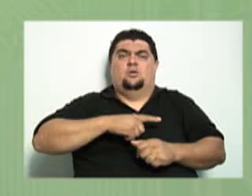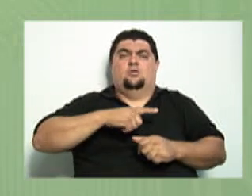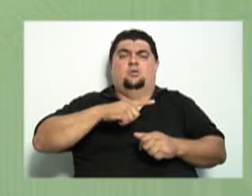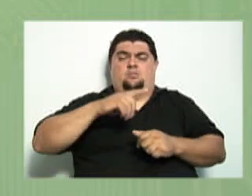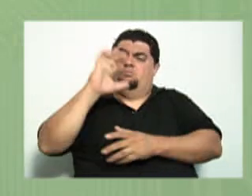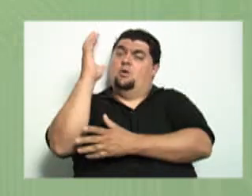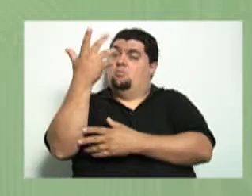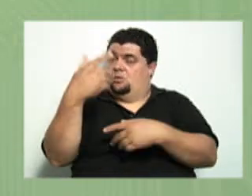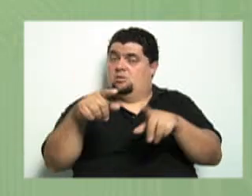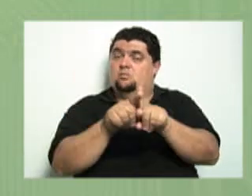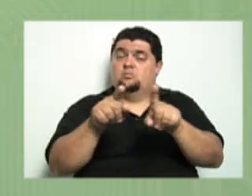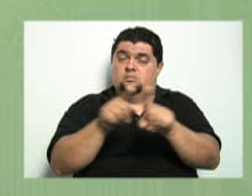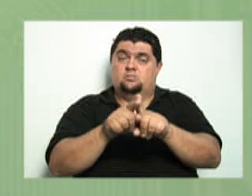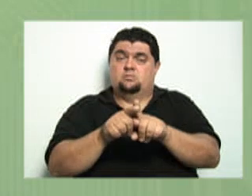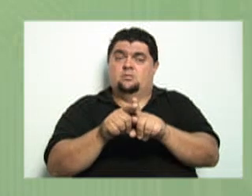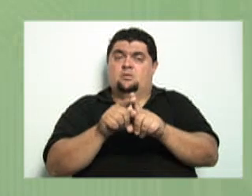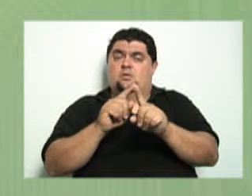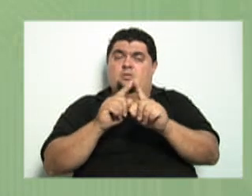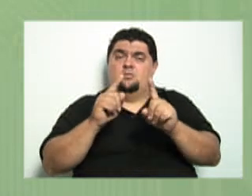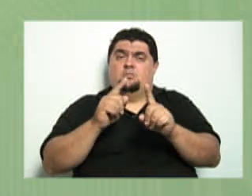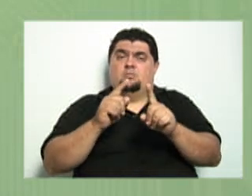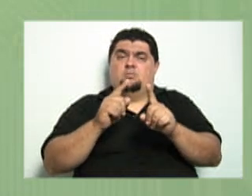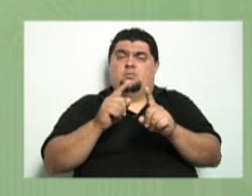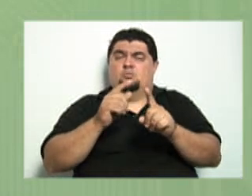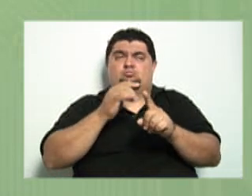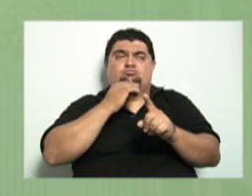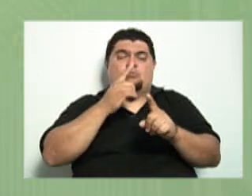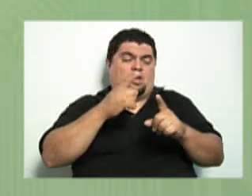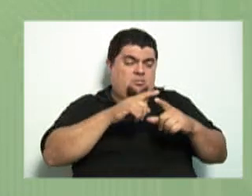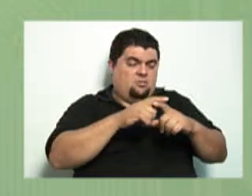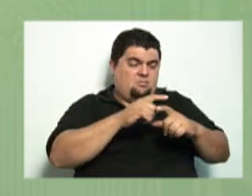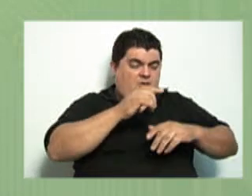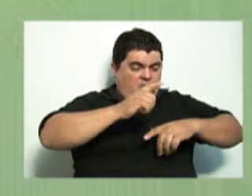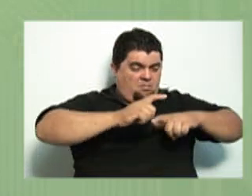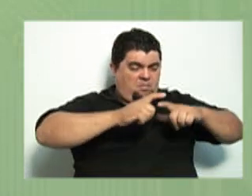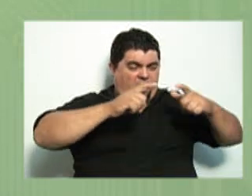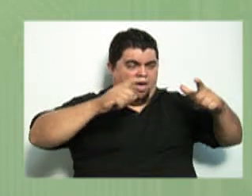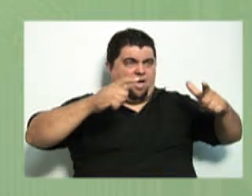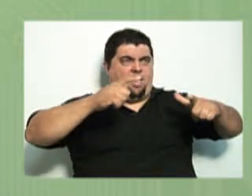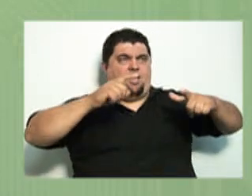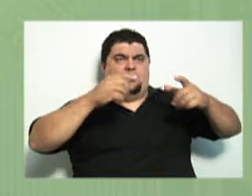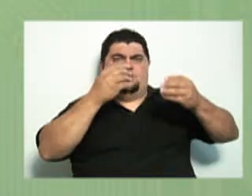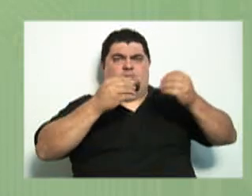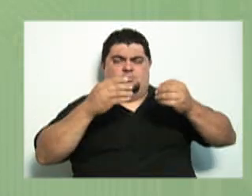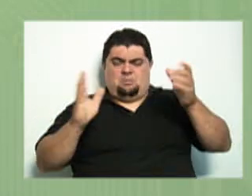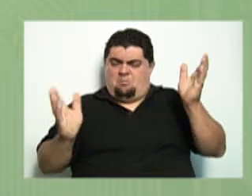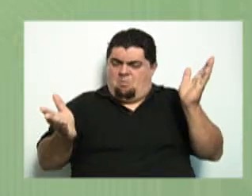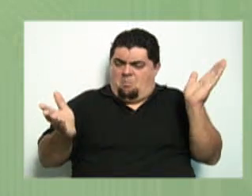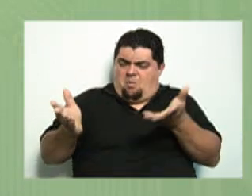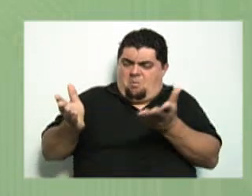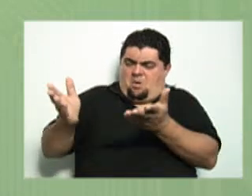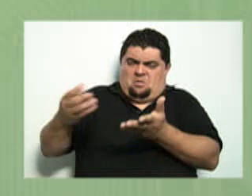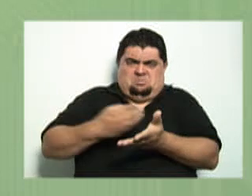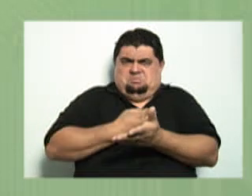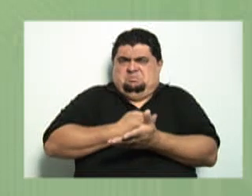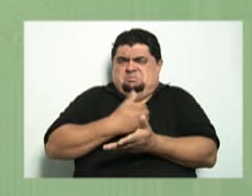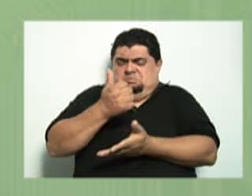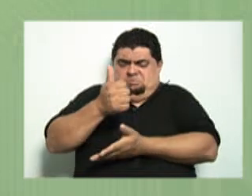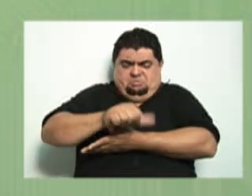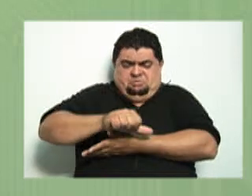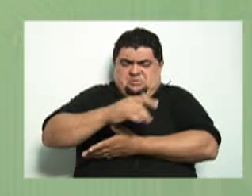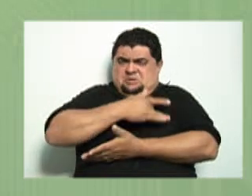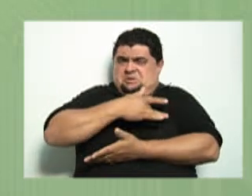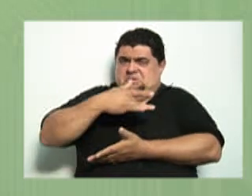ambiental. Não existe como desenvolver destruindo tudo, vivendo num lugar totalmente poluído, sem qualidade de vida, sem condições de